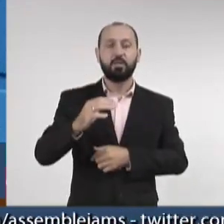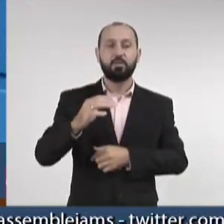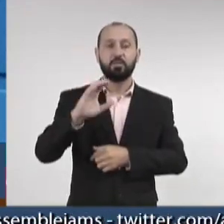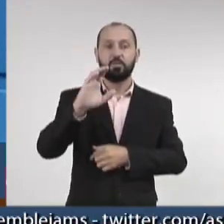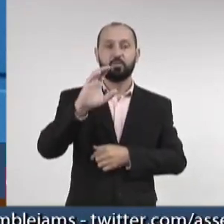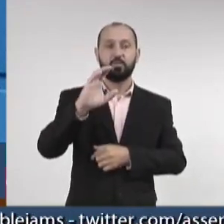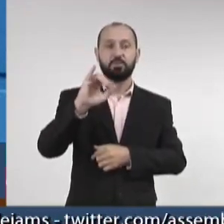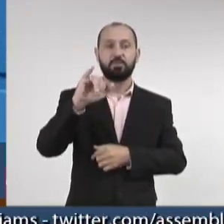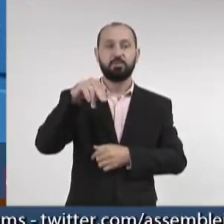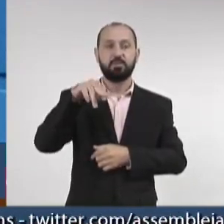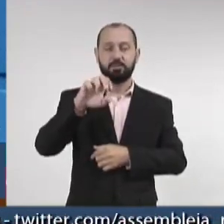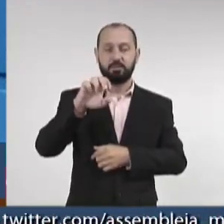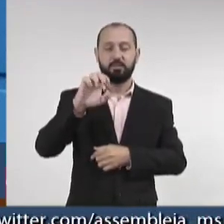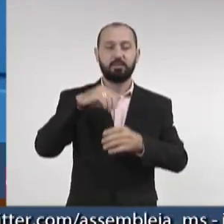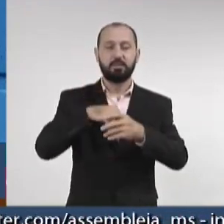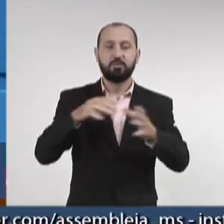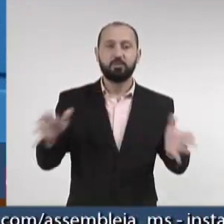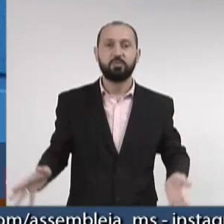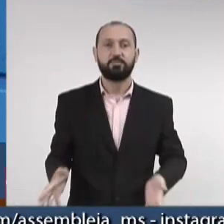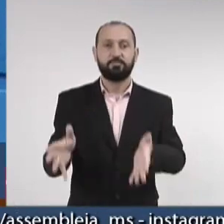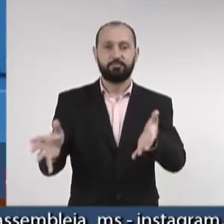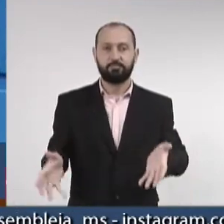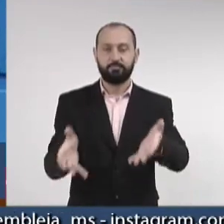CIMI no incentivo